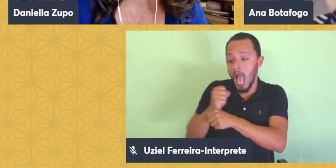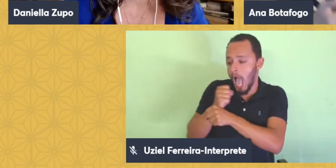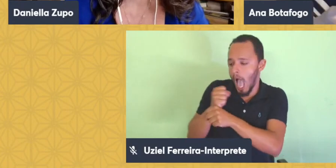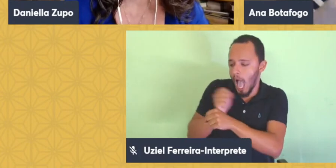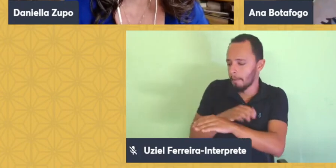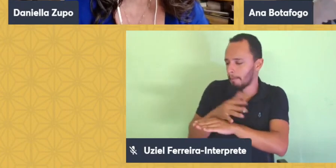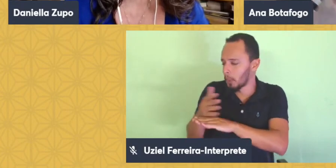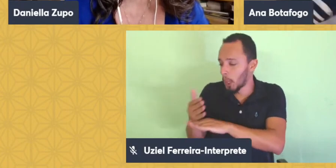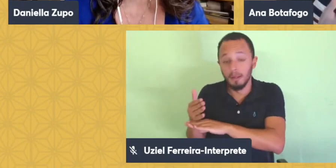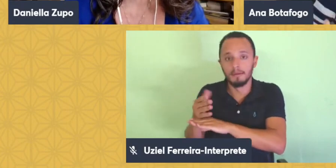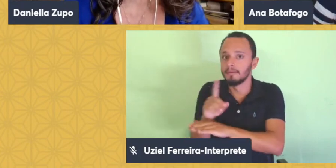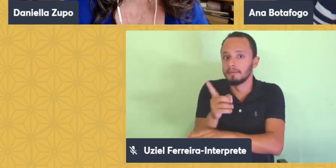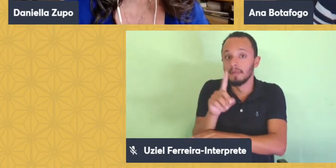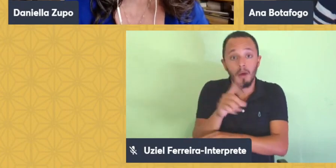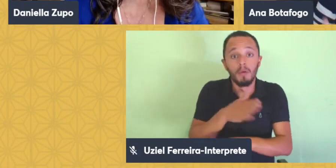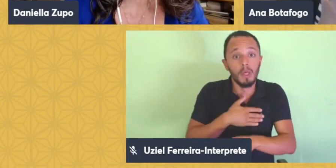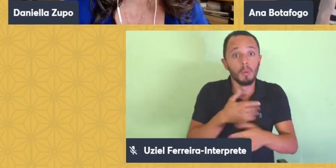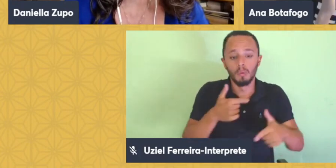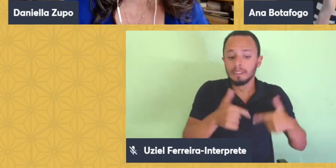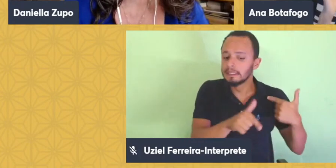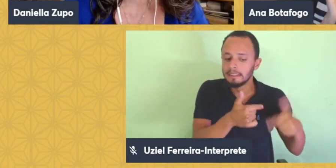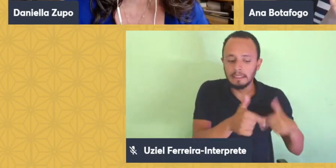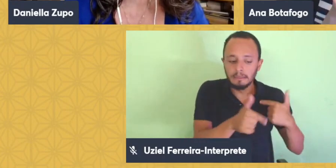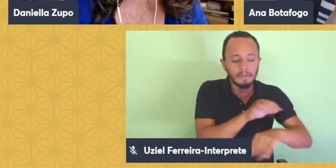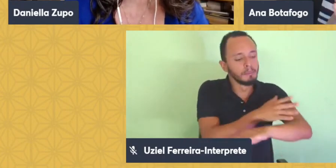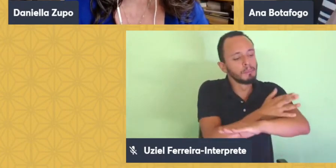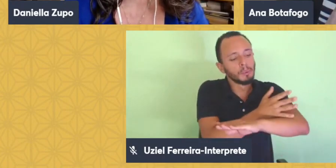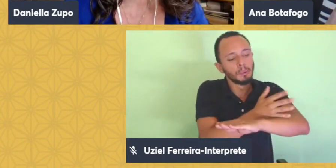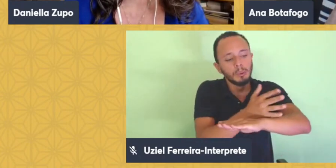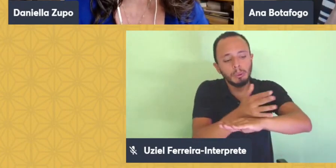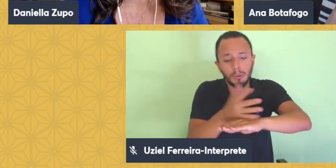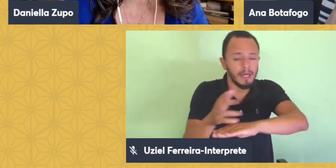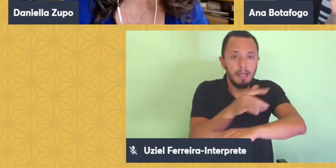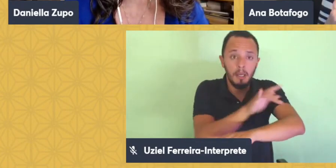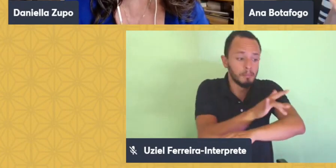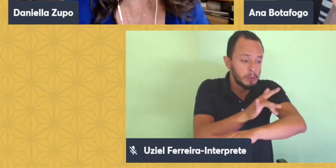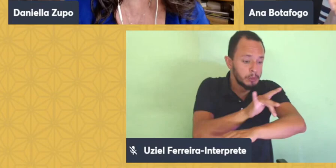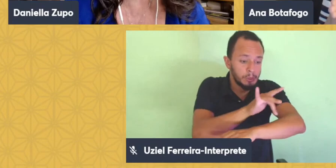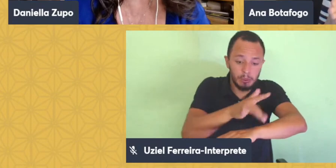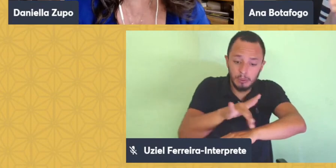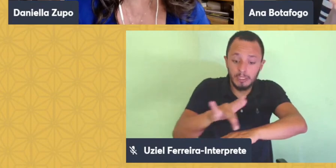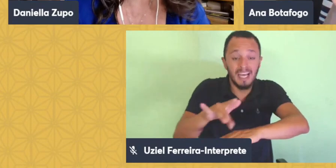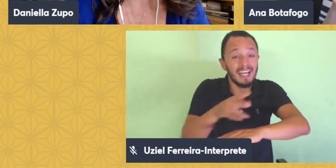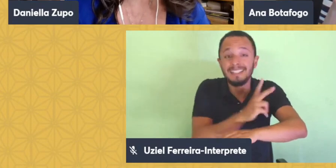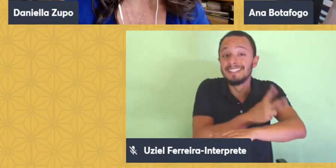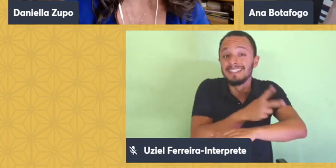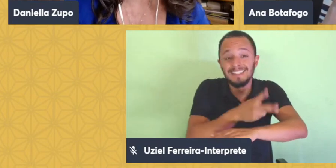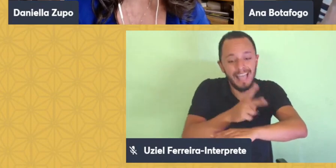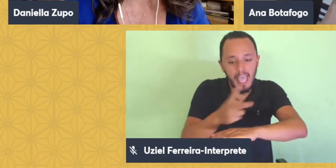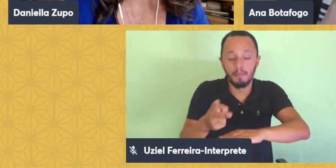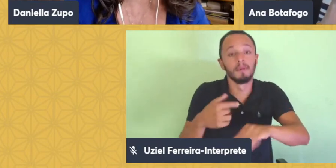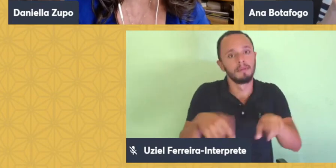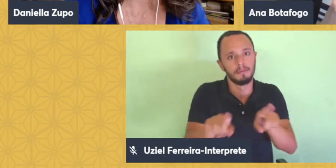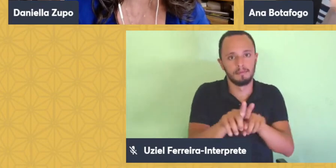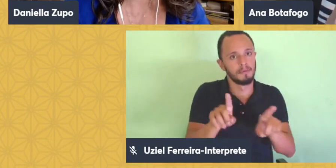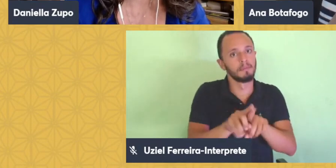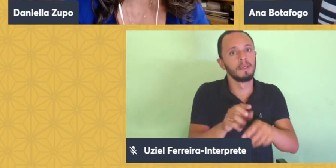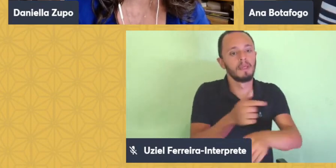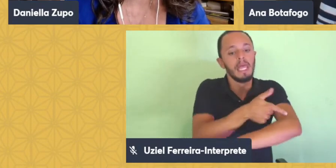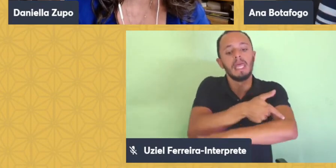carreira longa e e o meu treinamento eu sempre fui muito determinado eles treinada